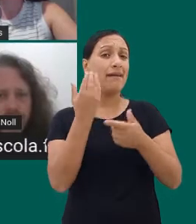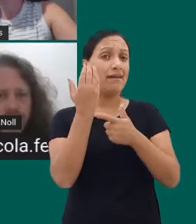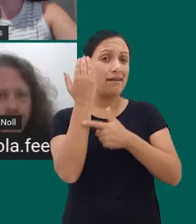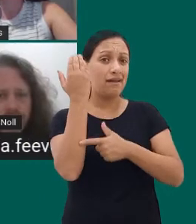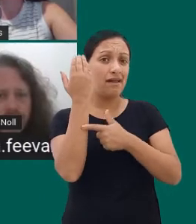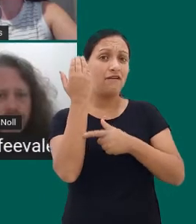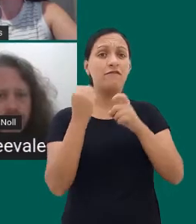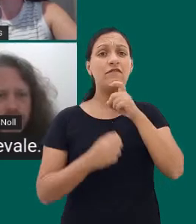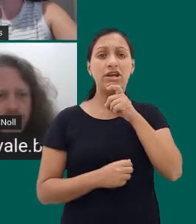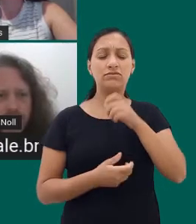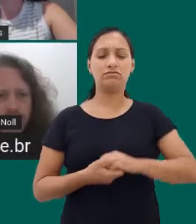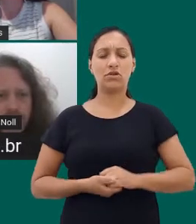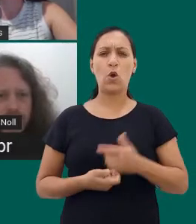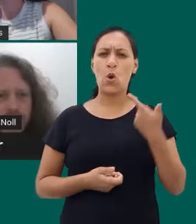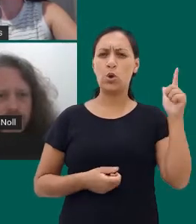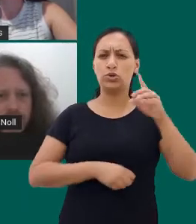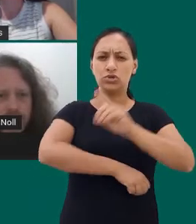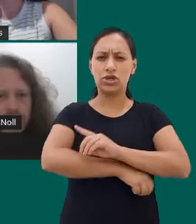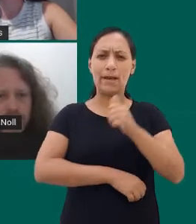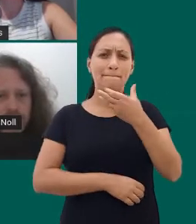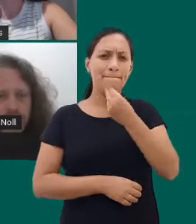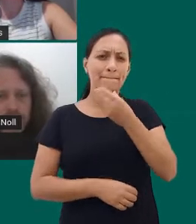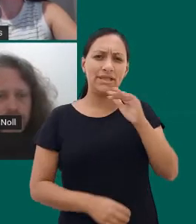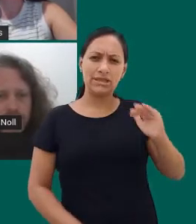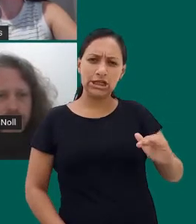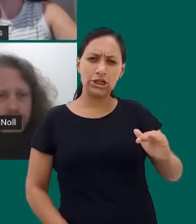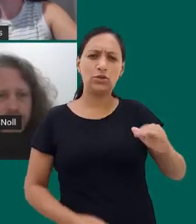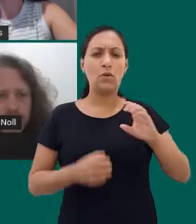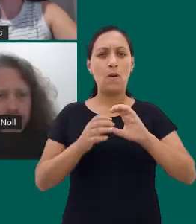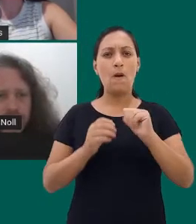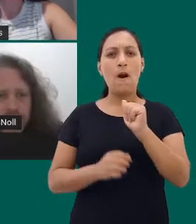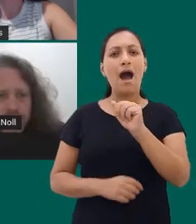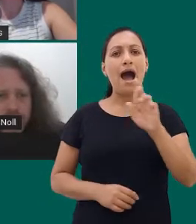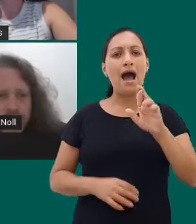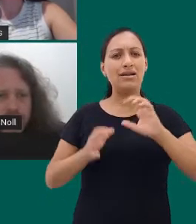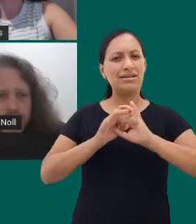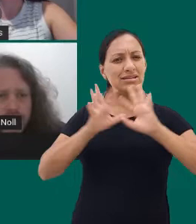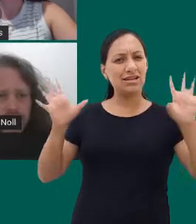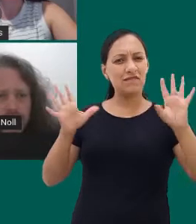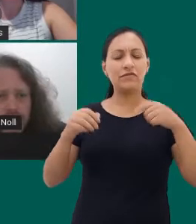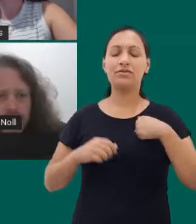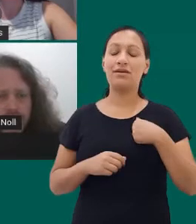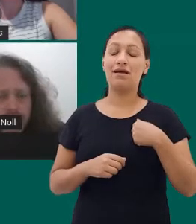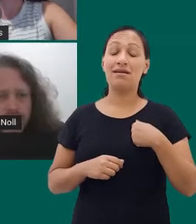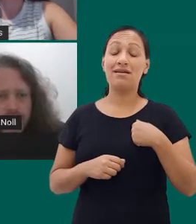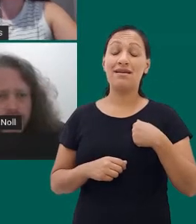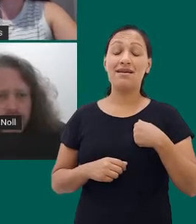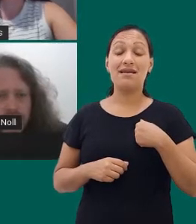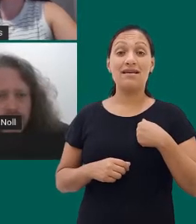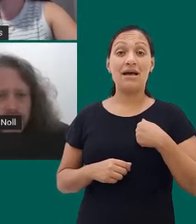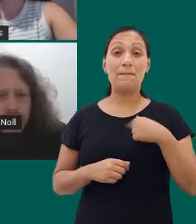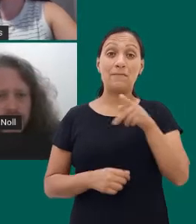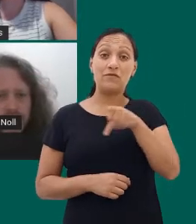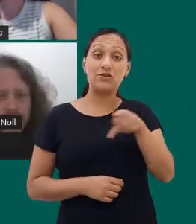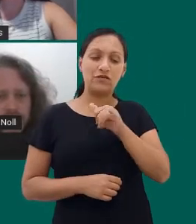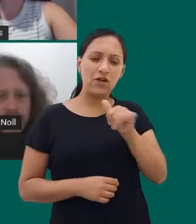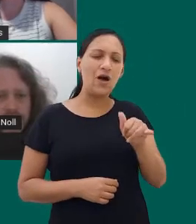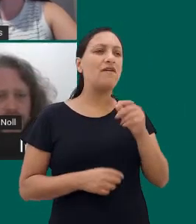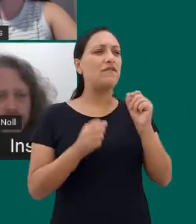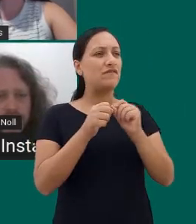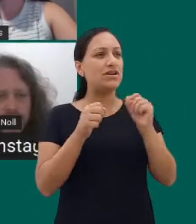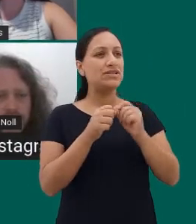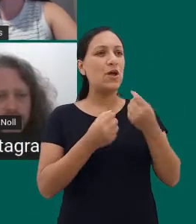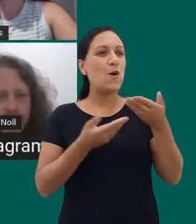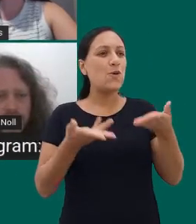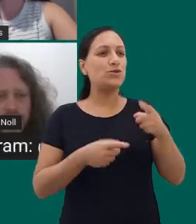estava em aula, ao ar livre, a professora disse: "Hoje faremos alguma coisa com barro." Que bom, pensou o menino, ele gostava de